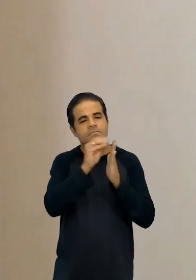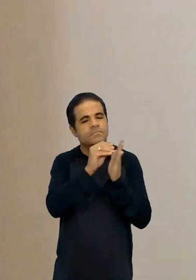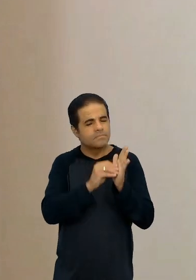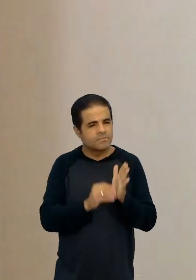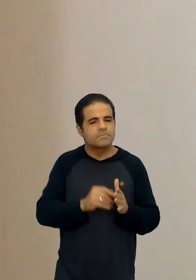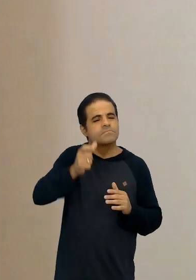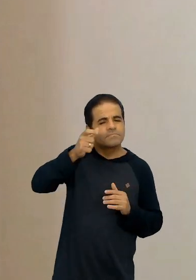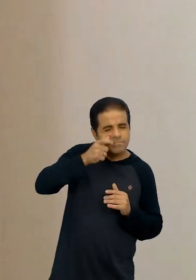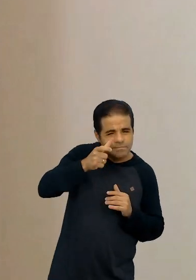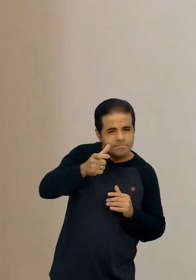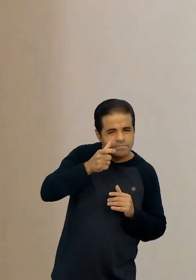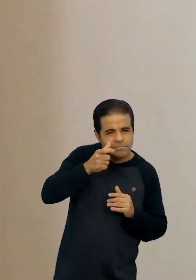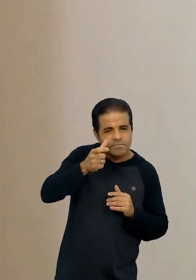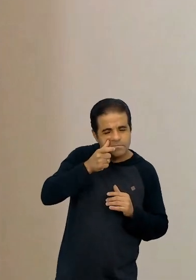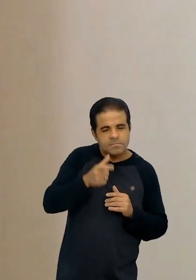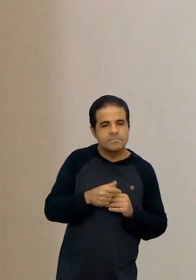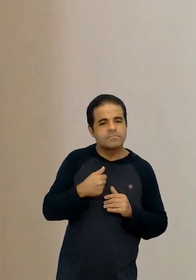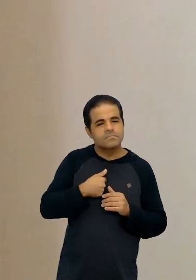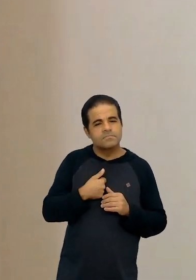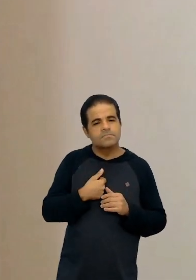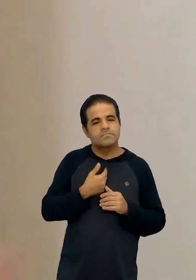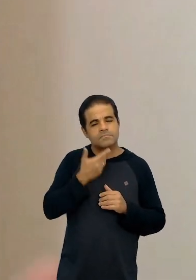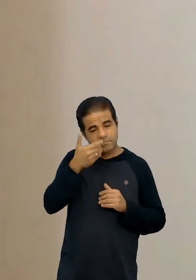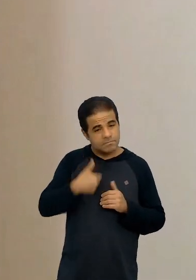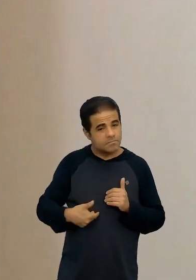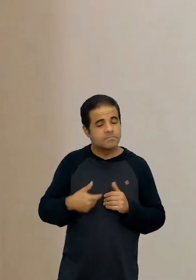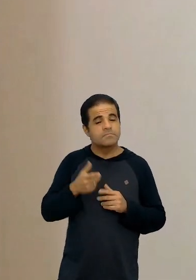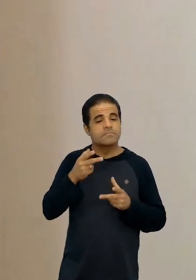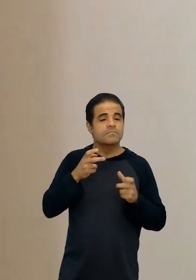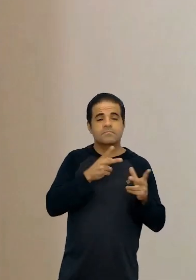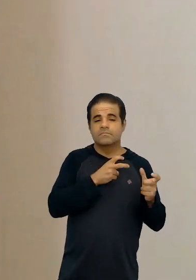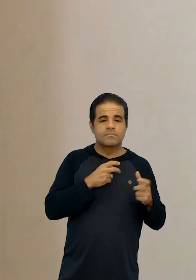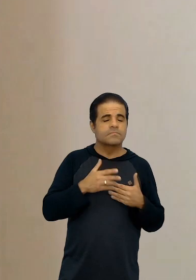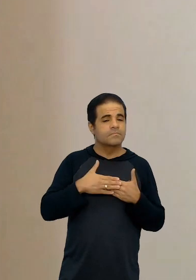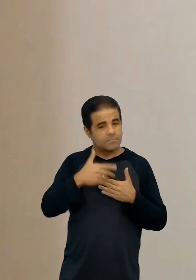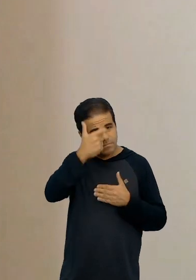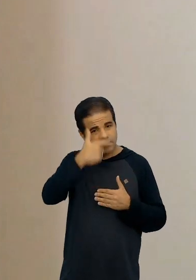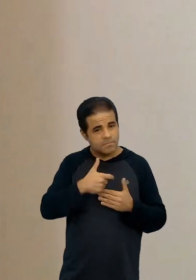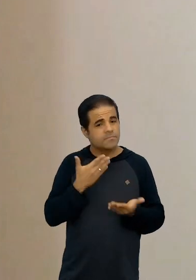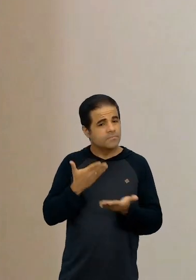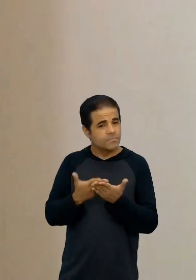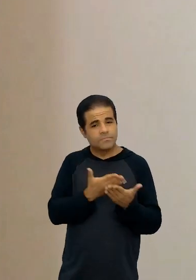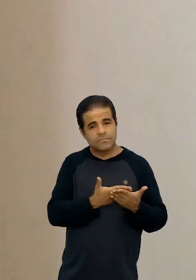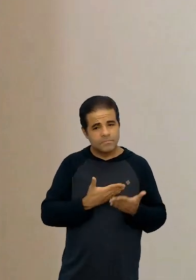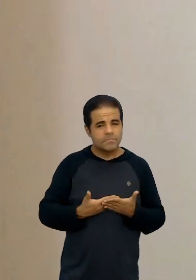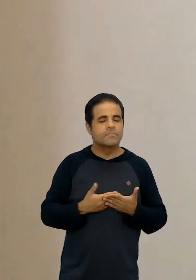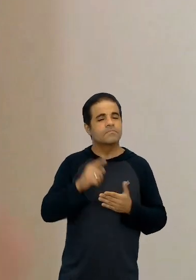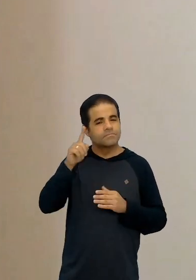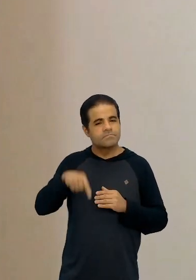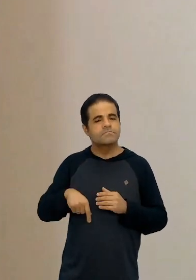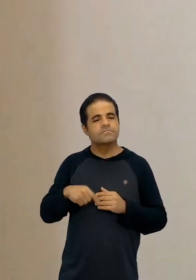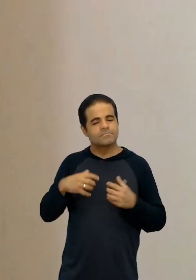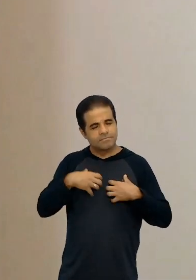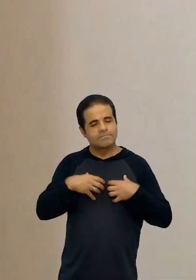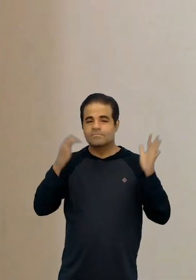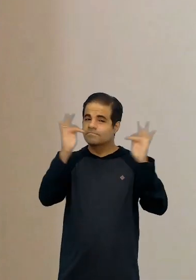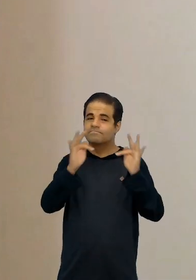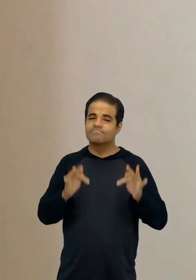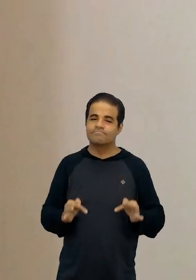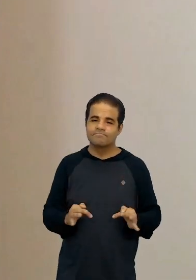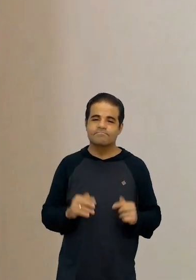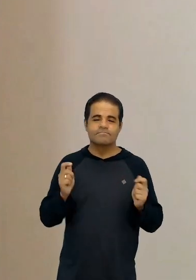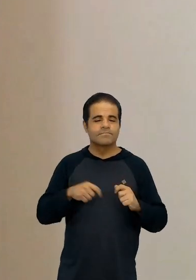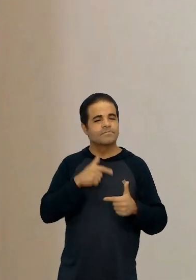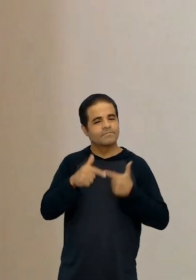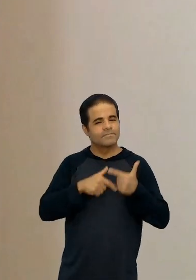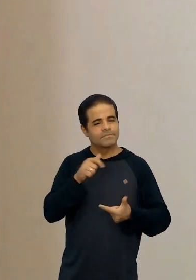de observações que eu acabo percebendo enquanto eu estudo, mas é uma felicidade imensa fazer